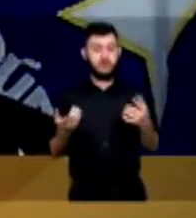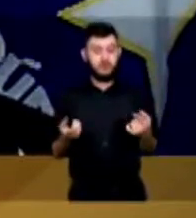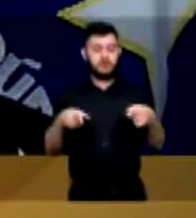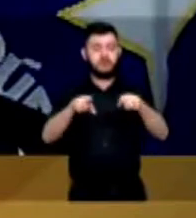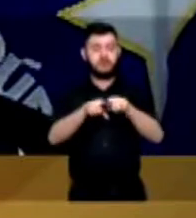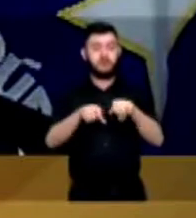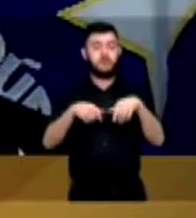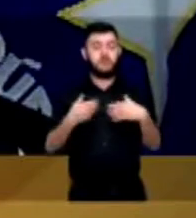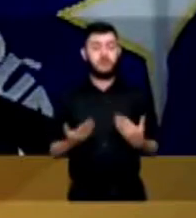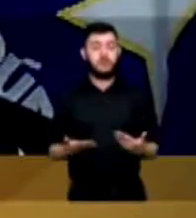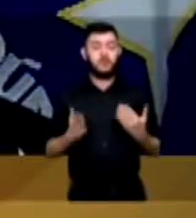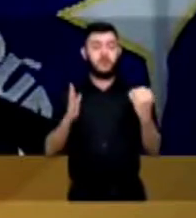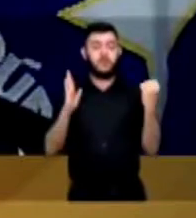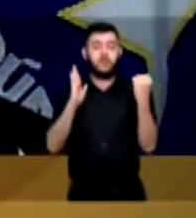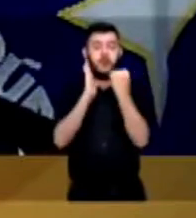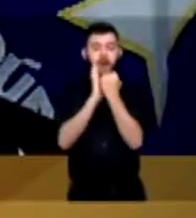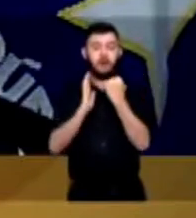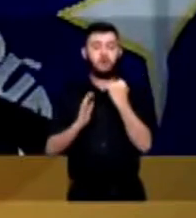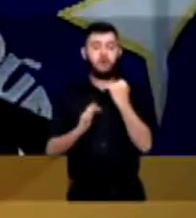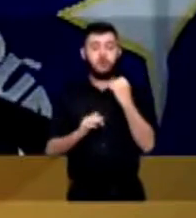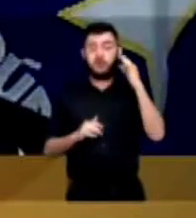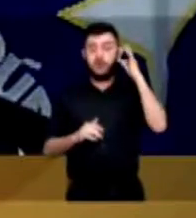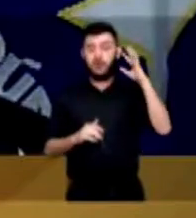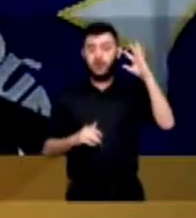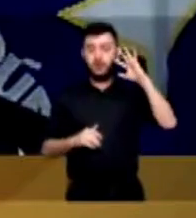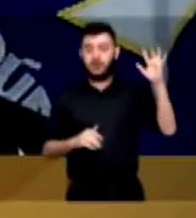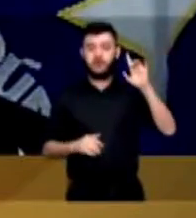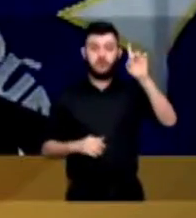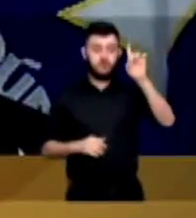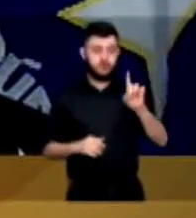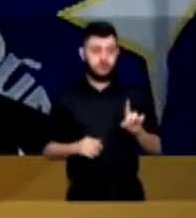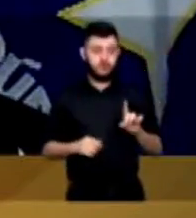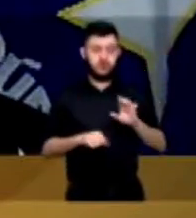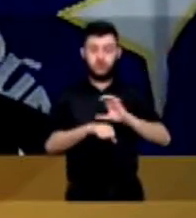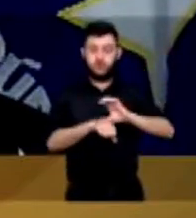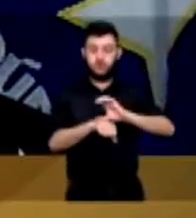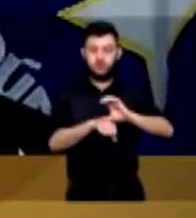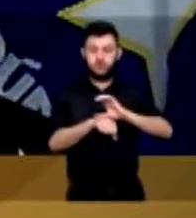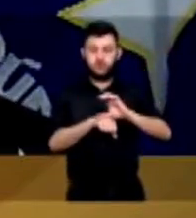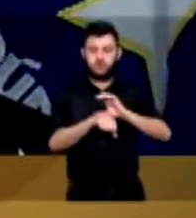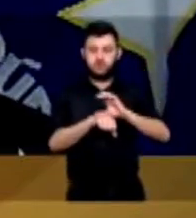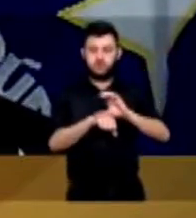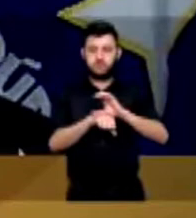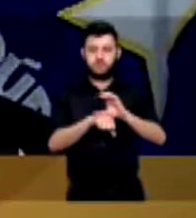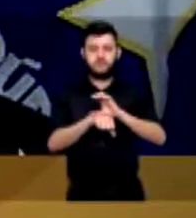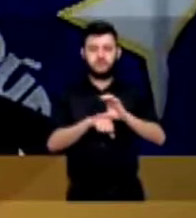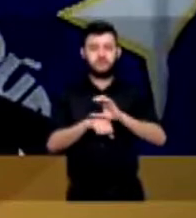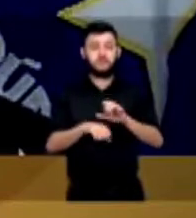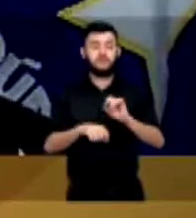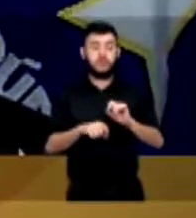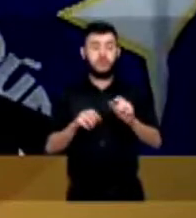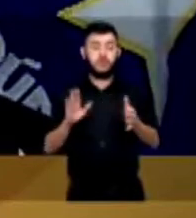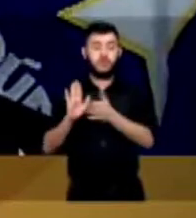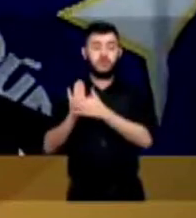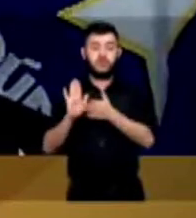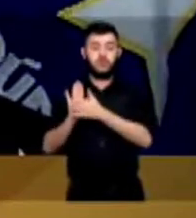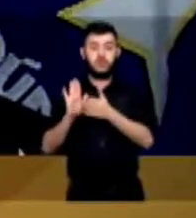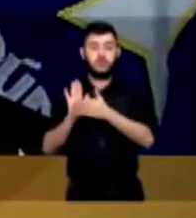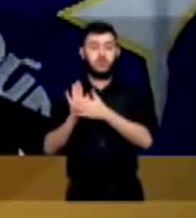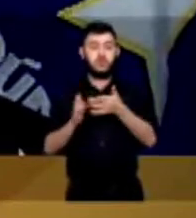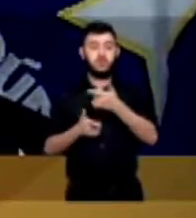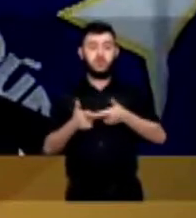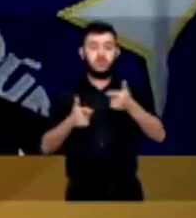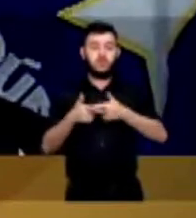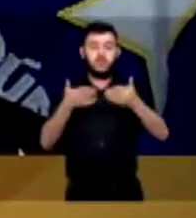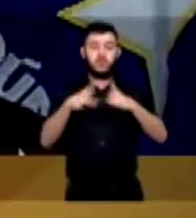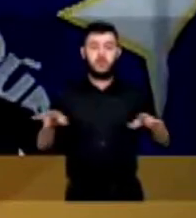atual marco teórico do direito constitucional pressupõe que os problemas sejam resolvidos, não mais